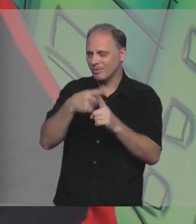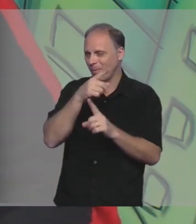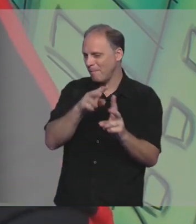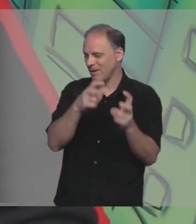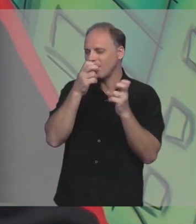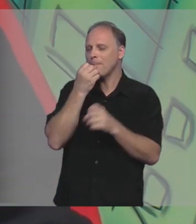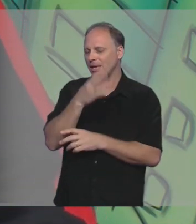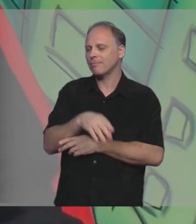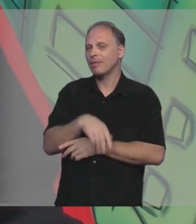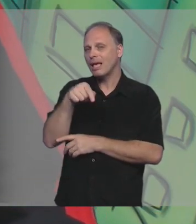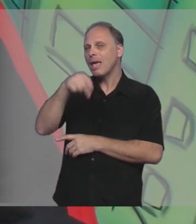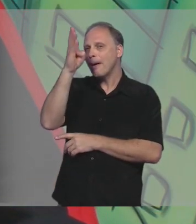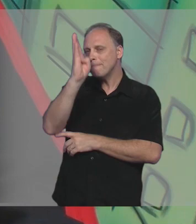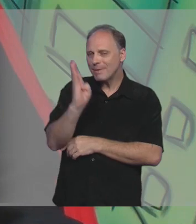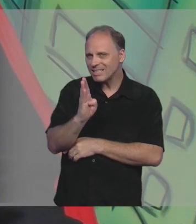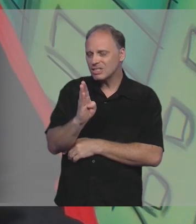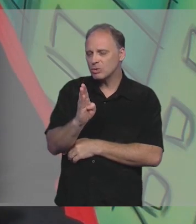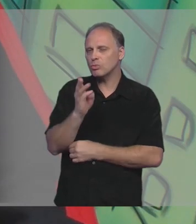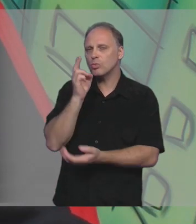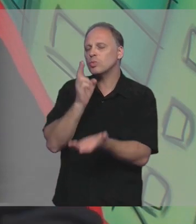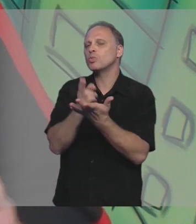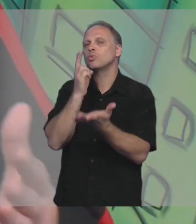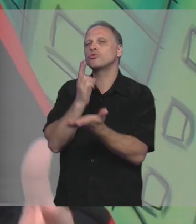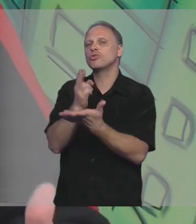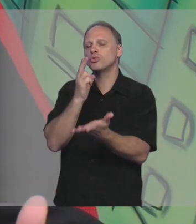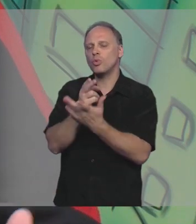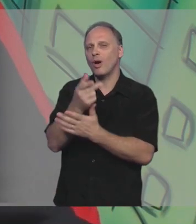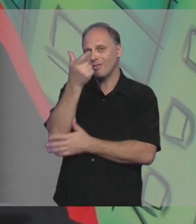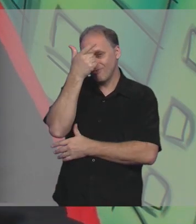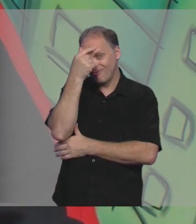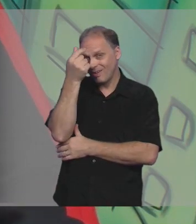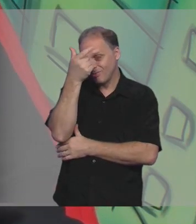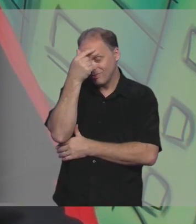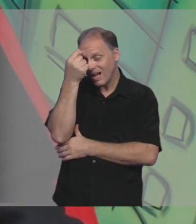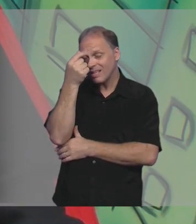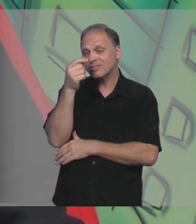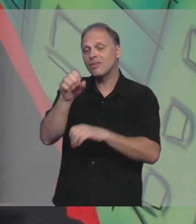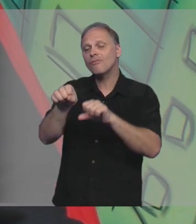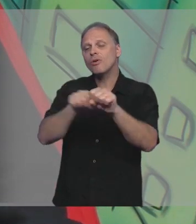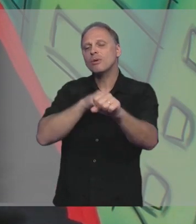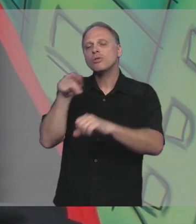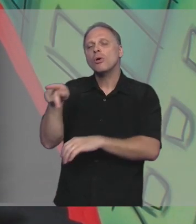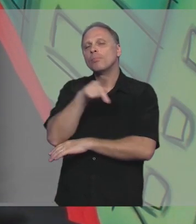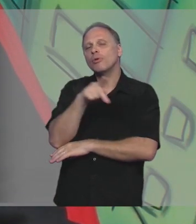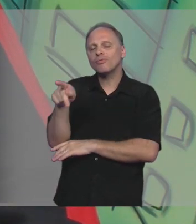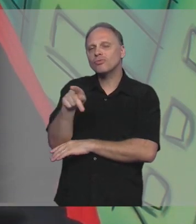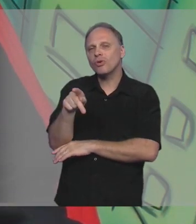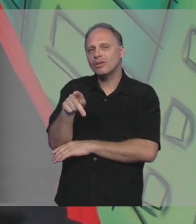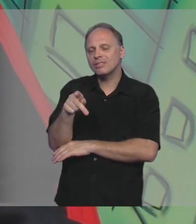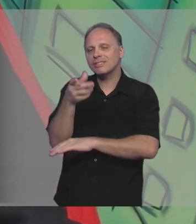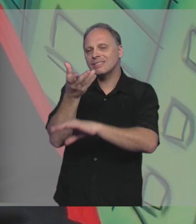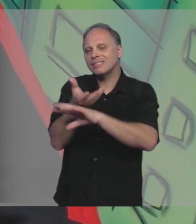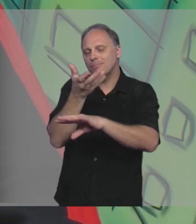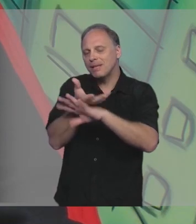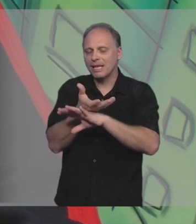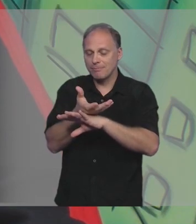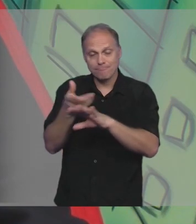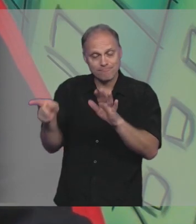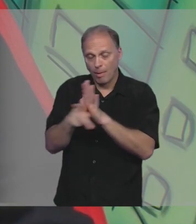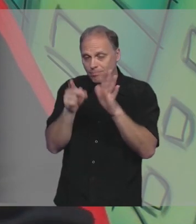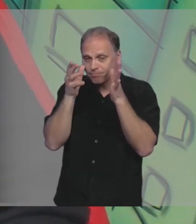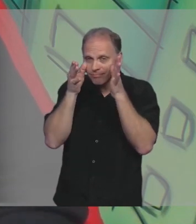no Brasil, nós continuamos ainda, as universidades, formando professores de forma disciplinar.